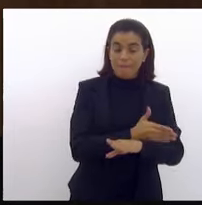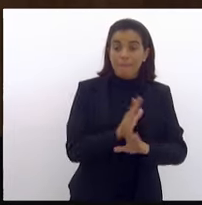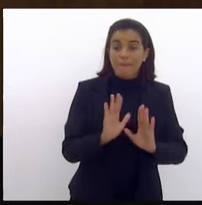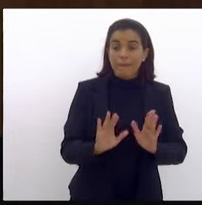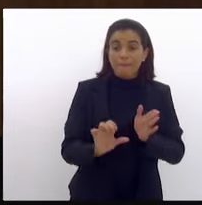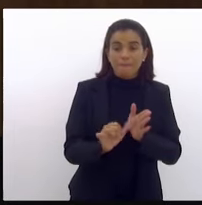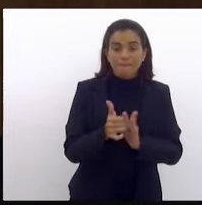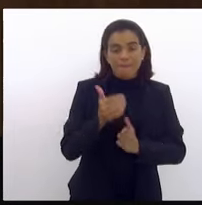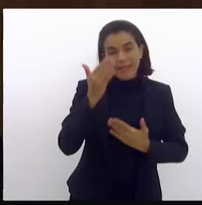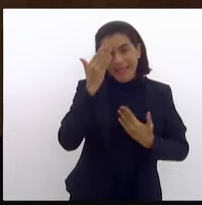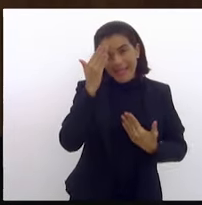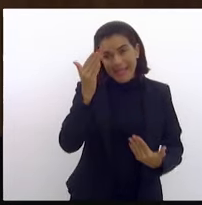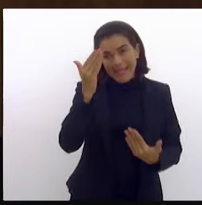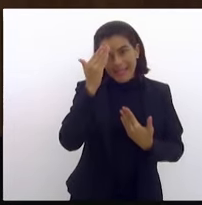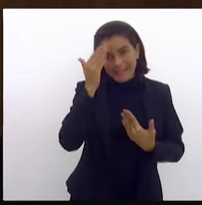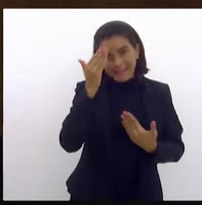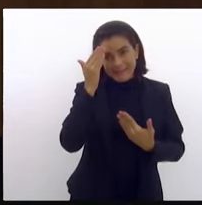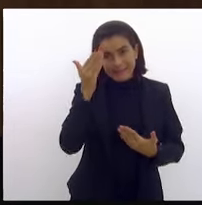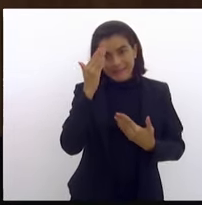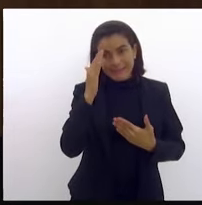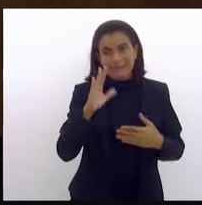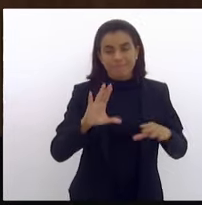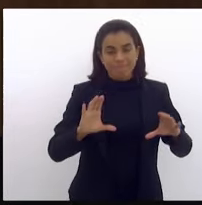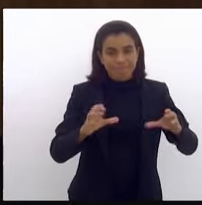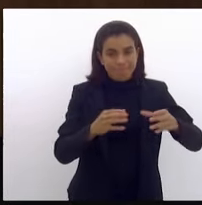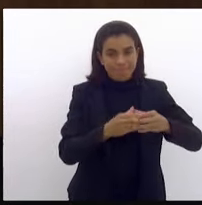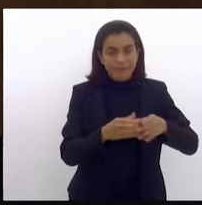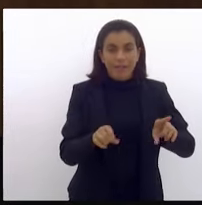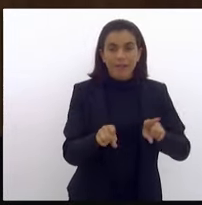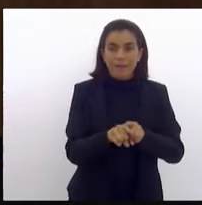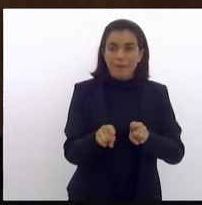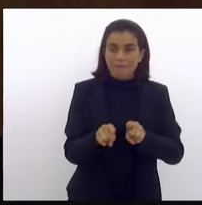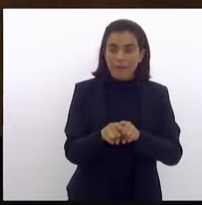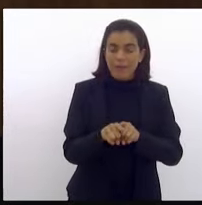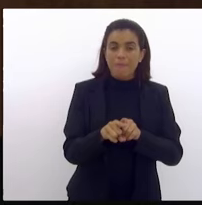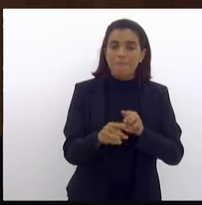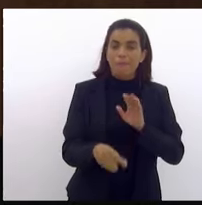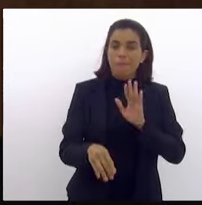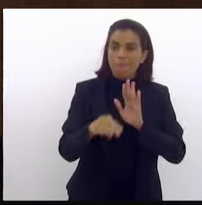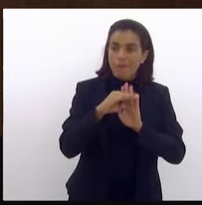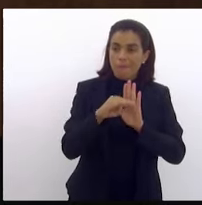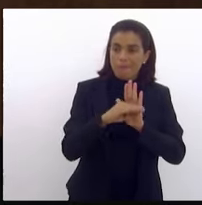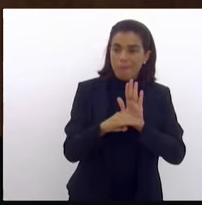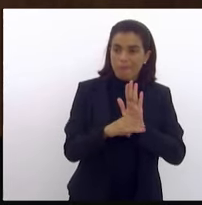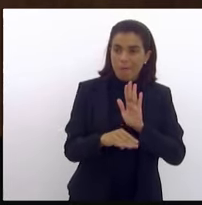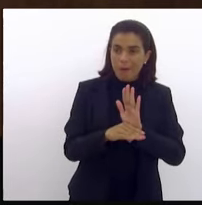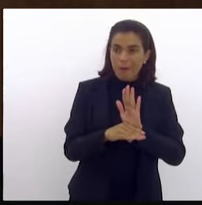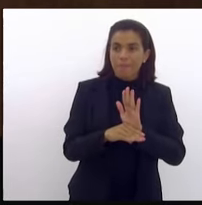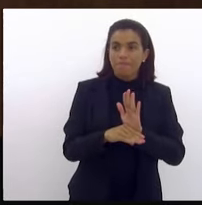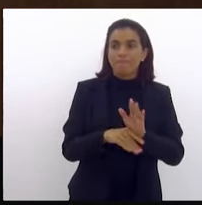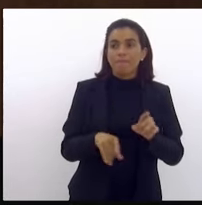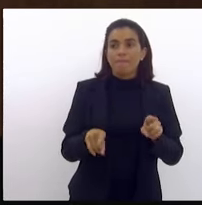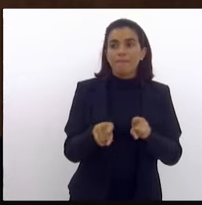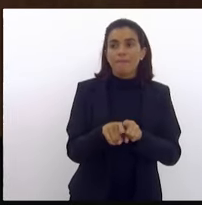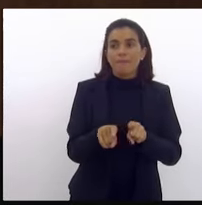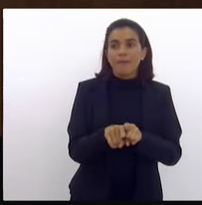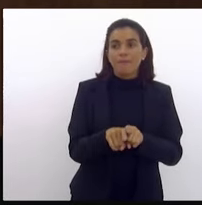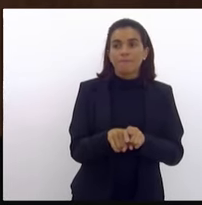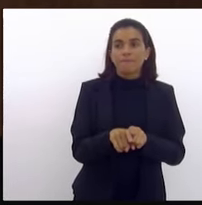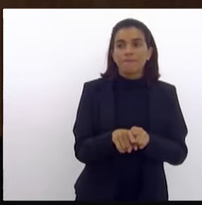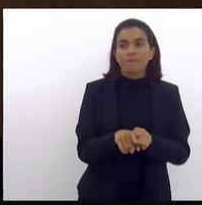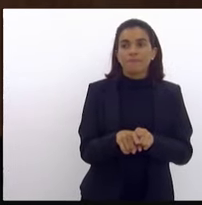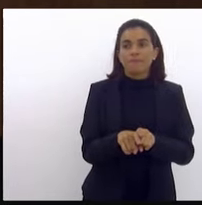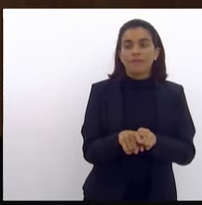primeiro, agradecer aos nossos pares, né? E a Vossa Excelência por pautar. E depois dizer que